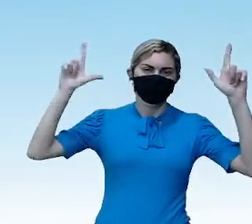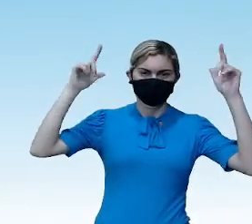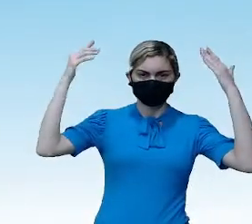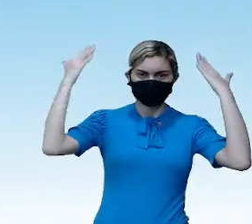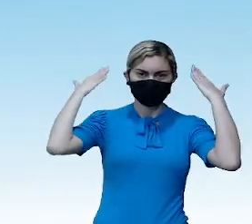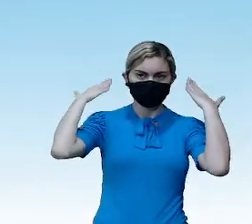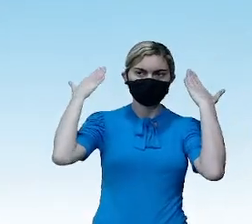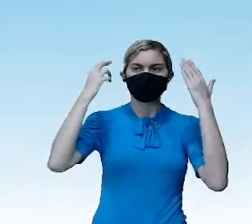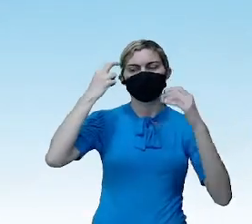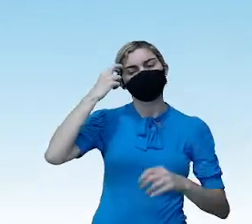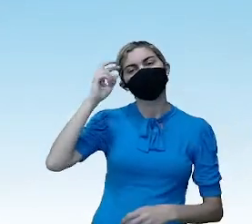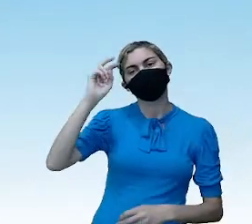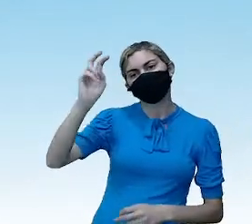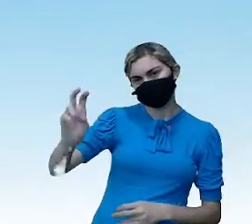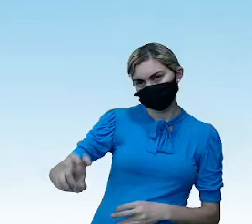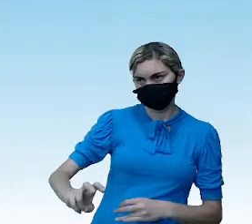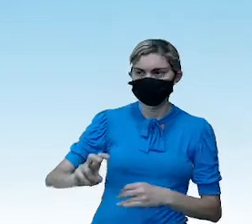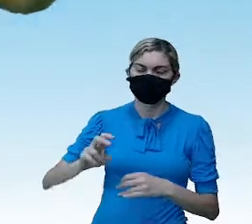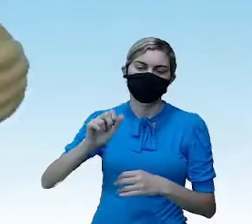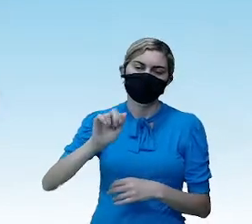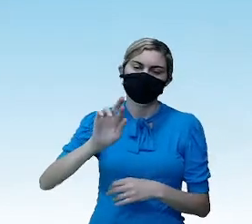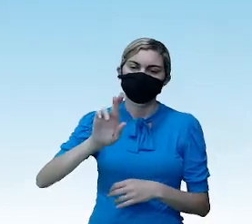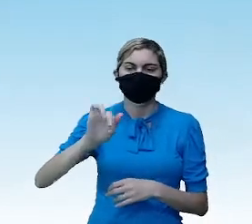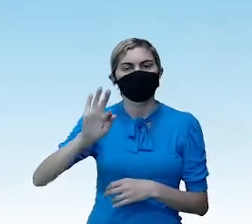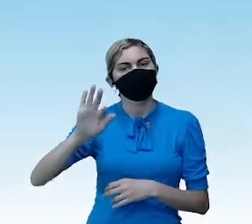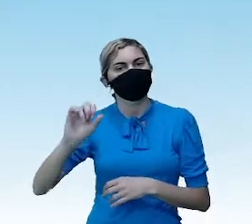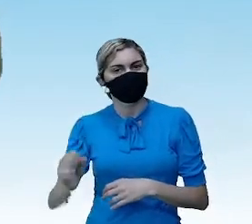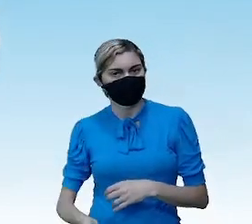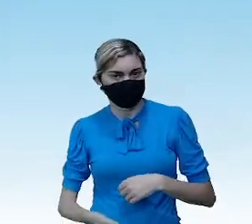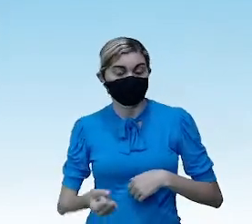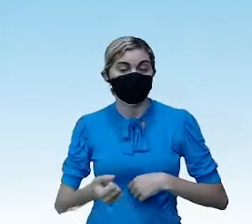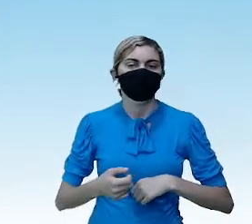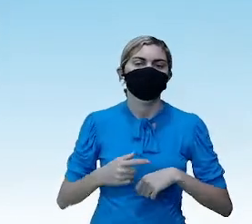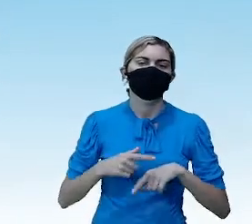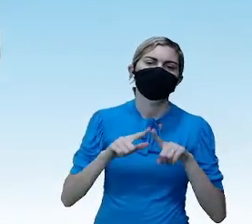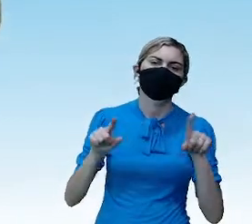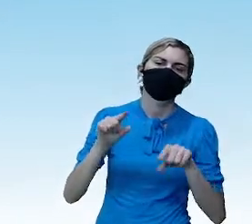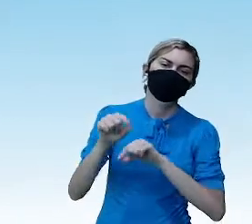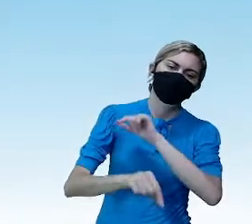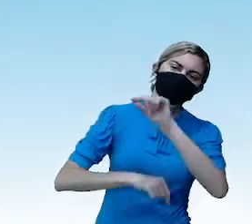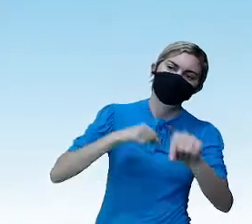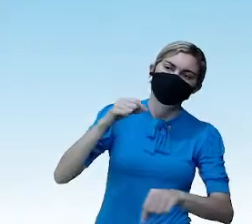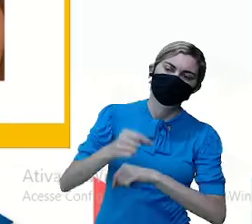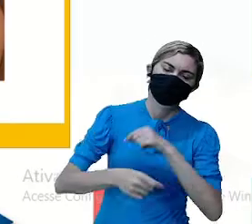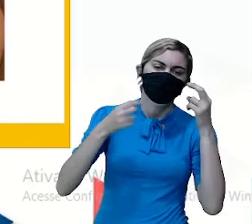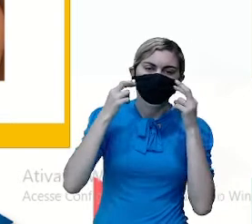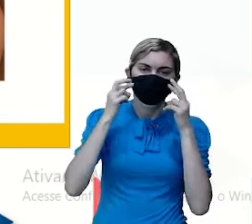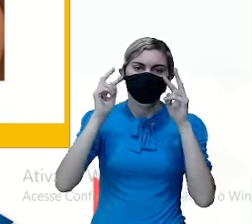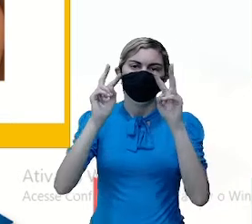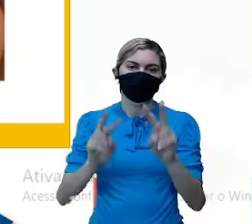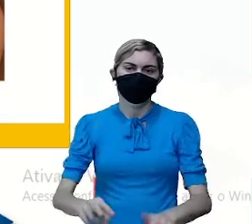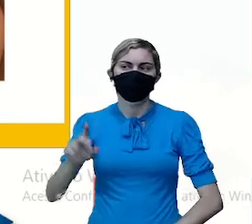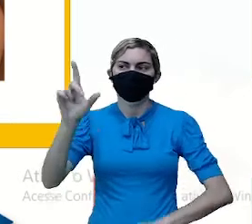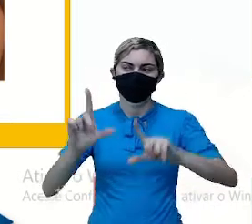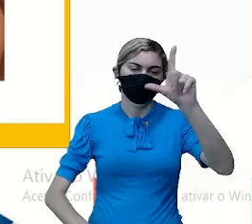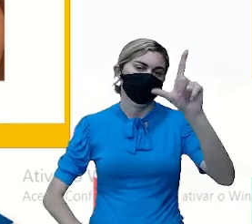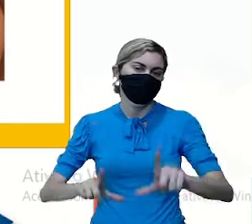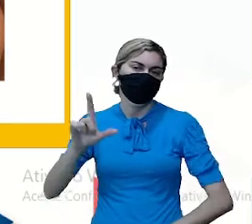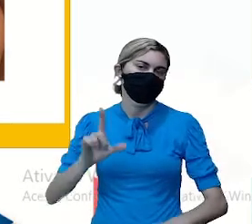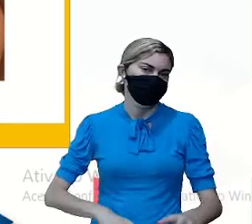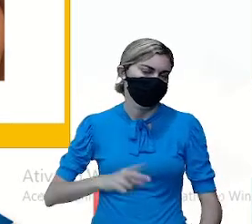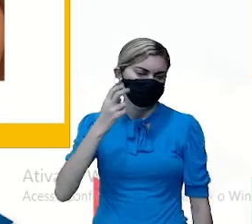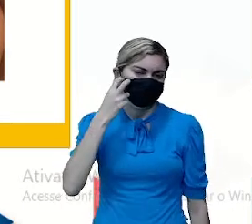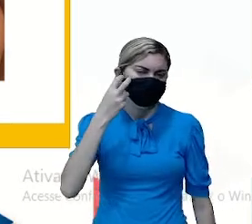falar culturas ágrafas. Mas o que seriam culturas ágrafas? Olhando para a tela, vamos ver.